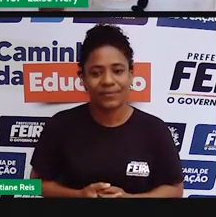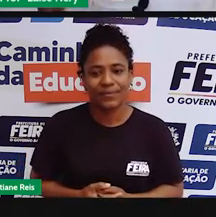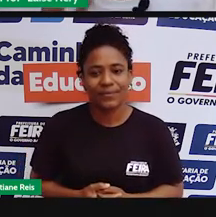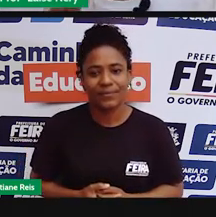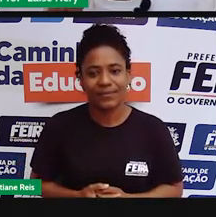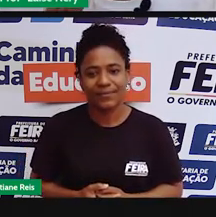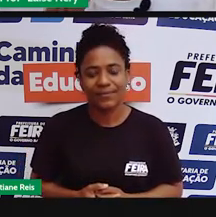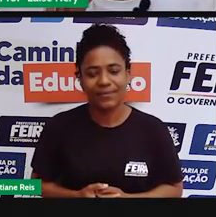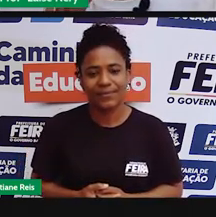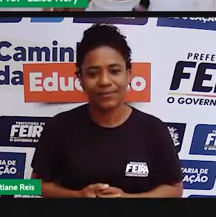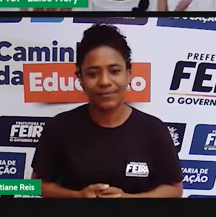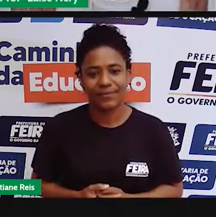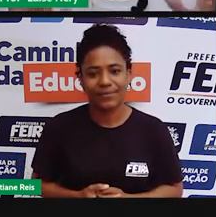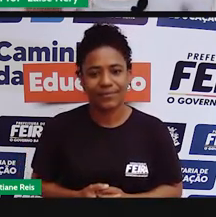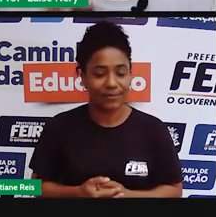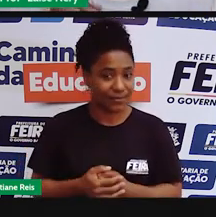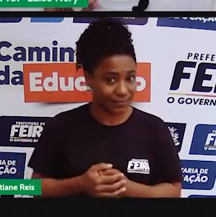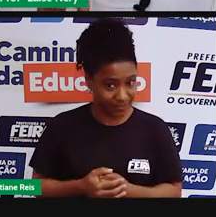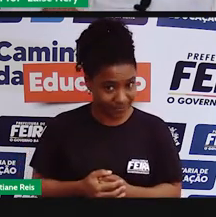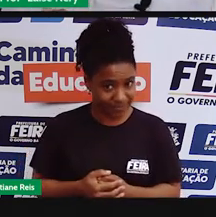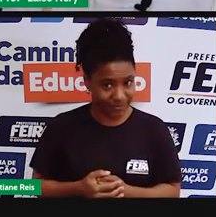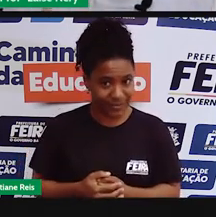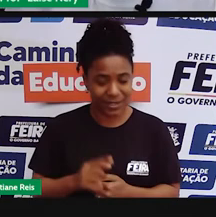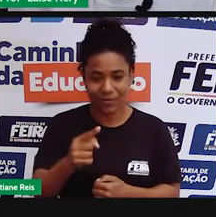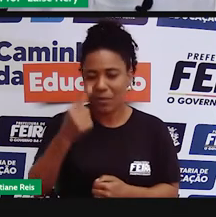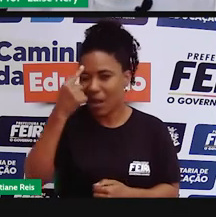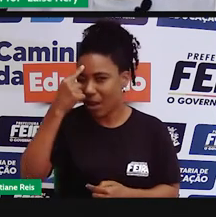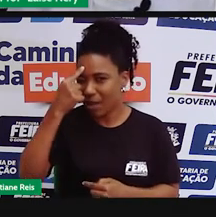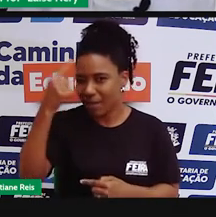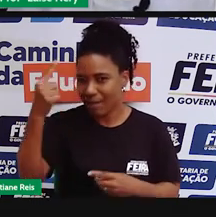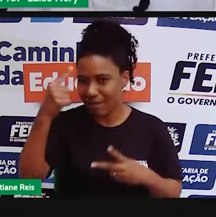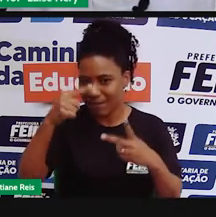E aí, vamos dar uma relembrada.